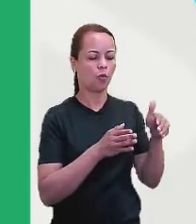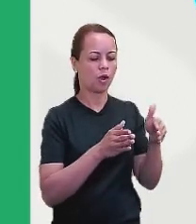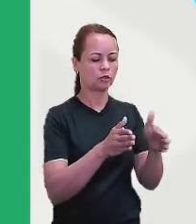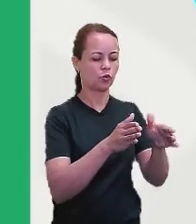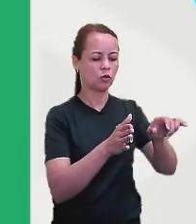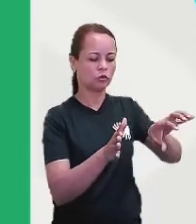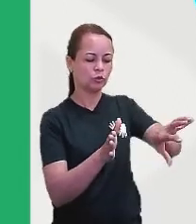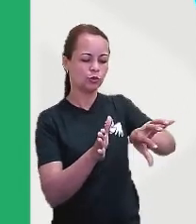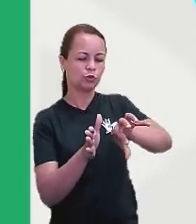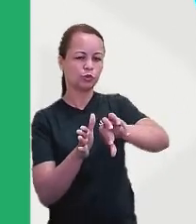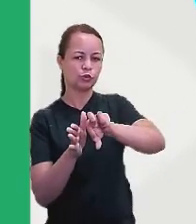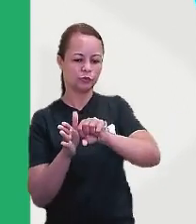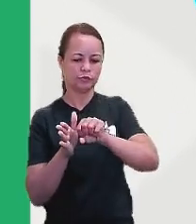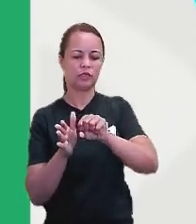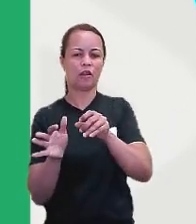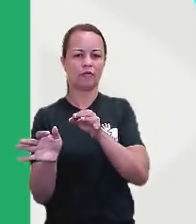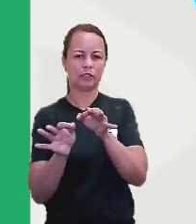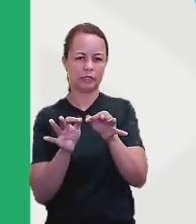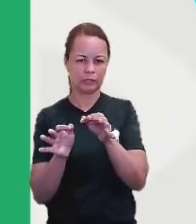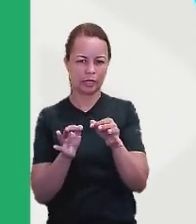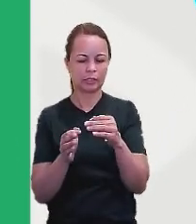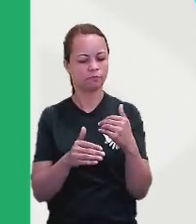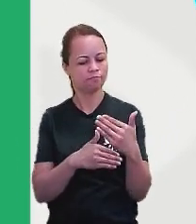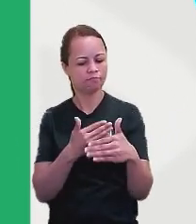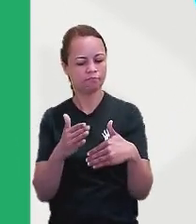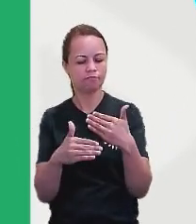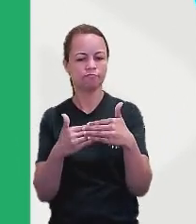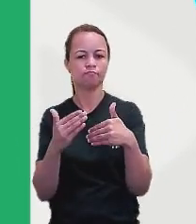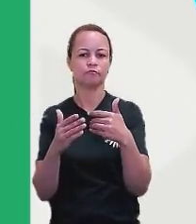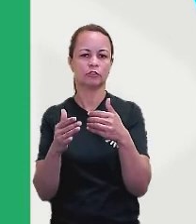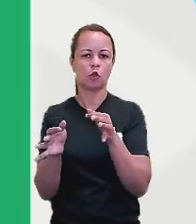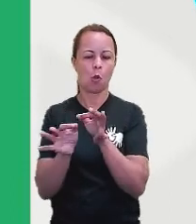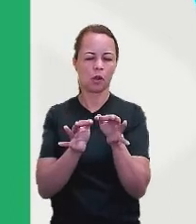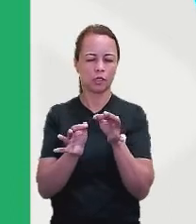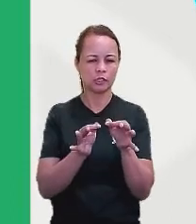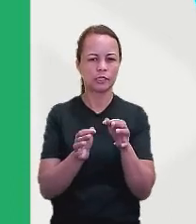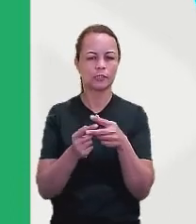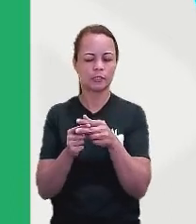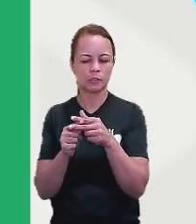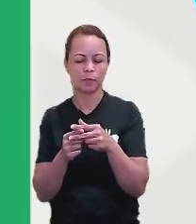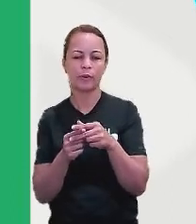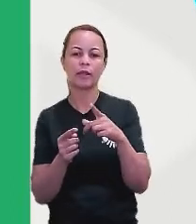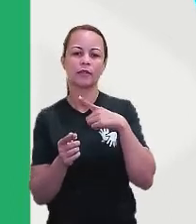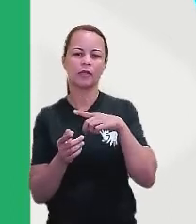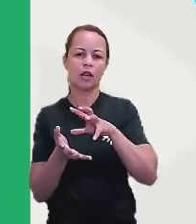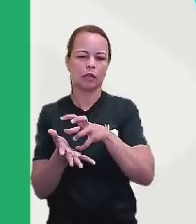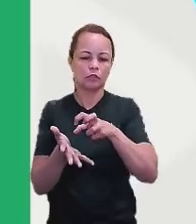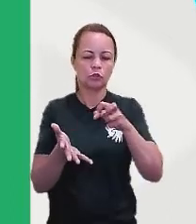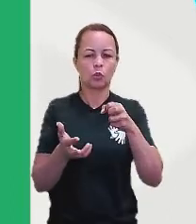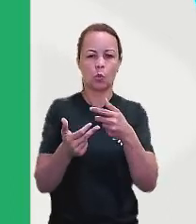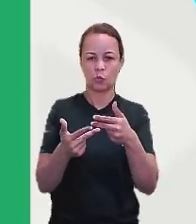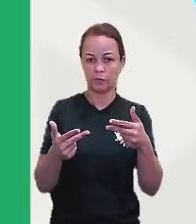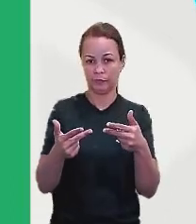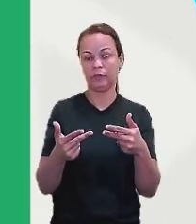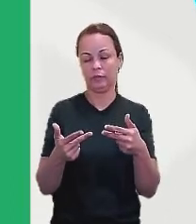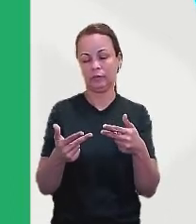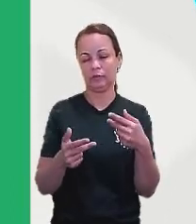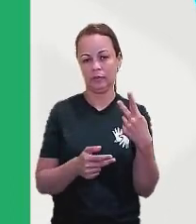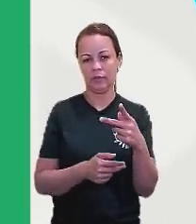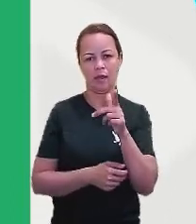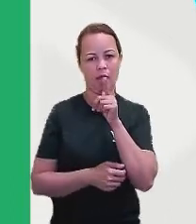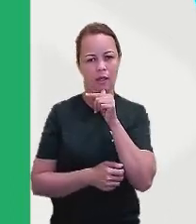tá certo? Ela vai passar por uma série de tratamentos, né, para retirar algumas impurezas que essa água venha a